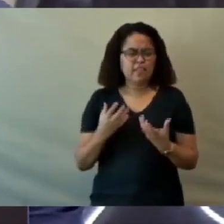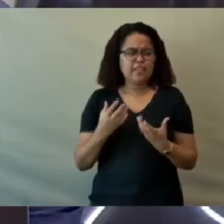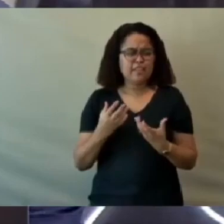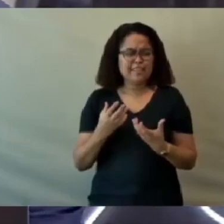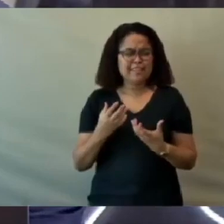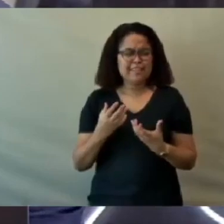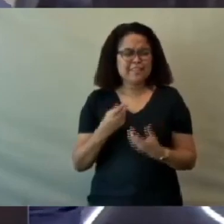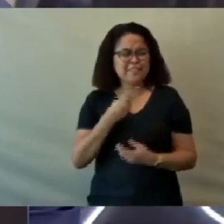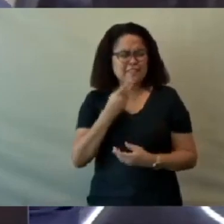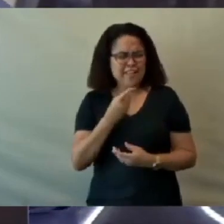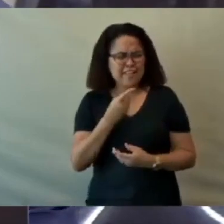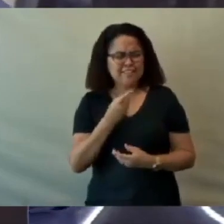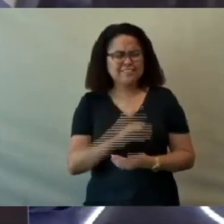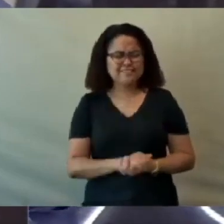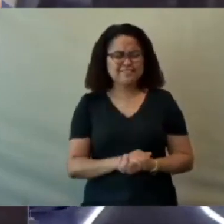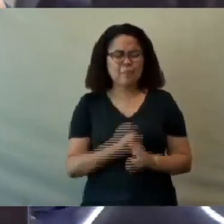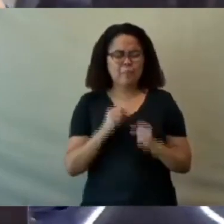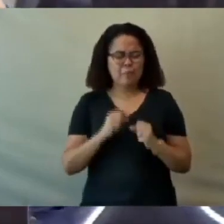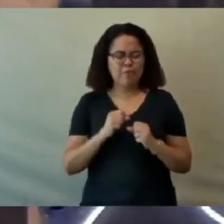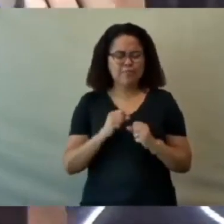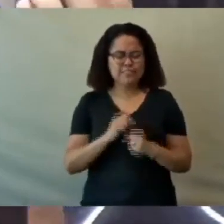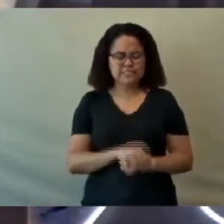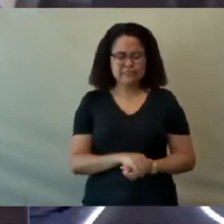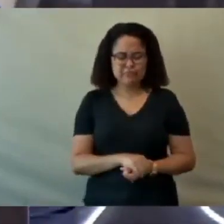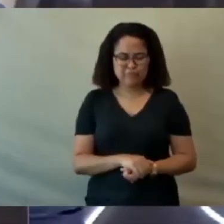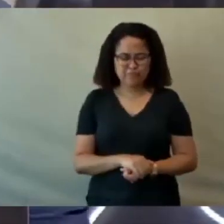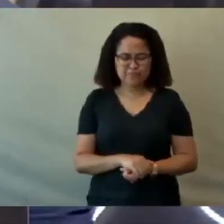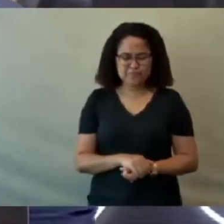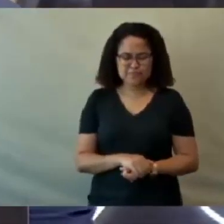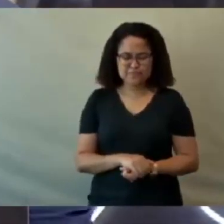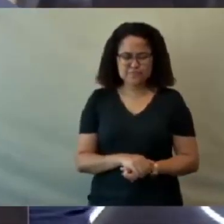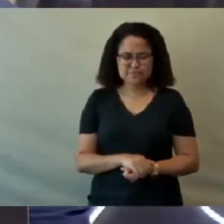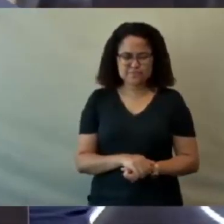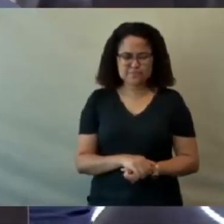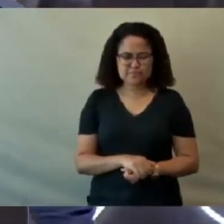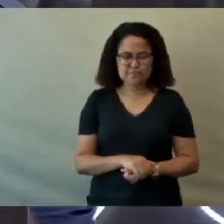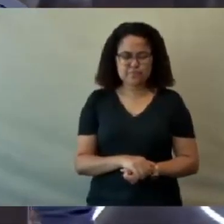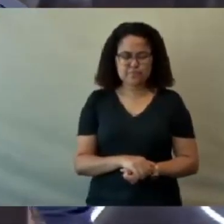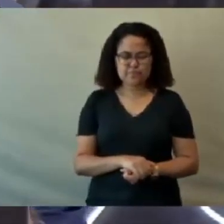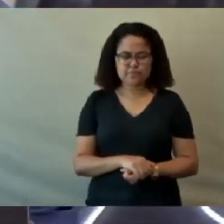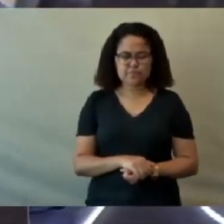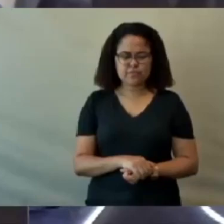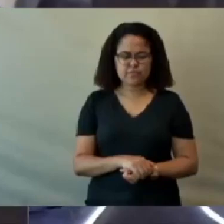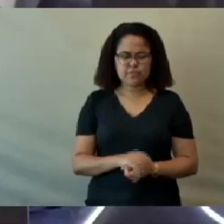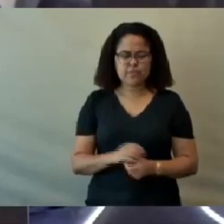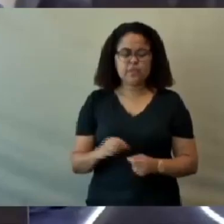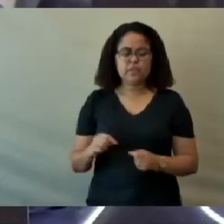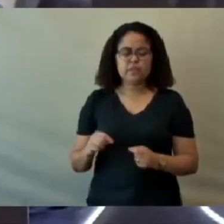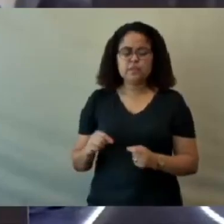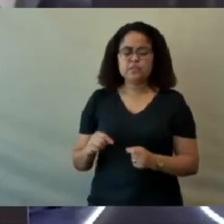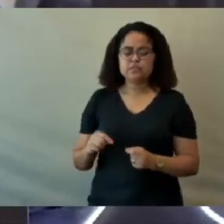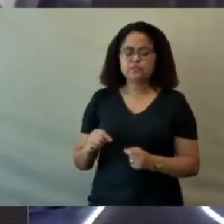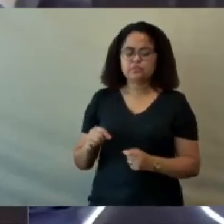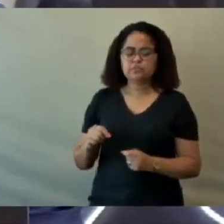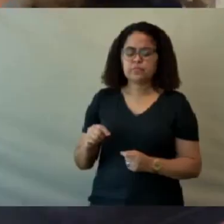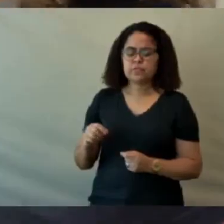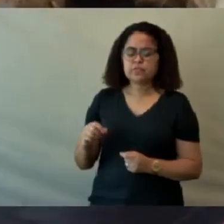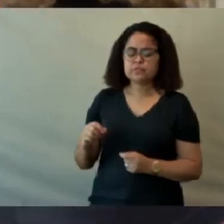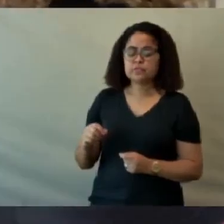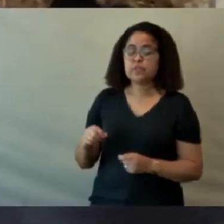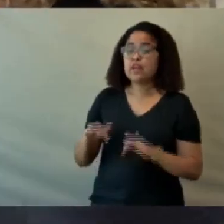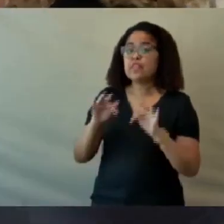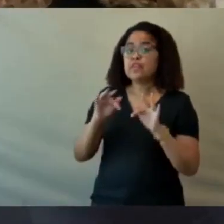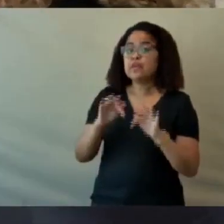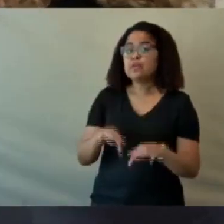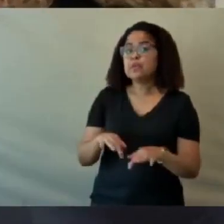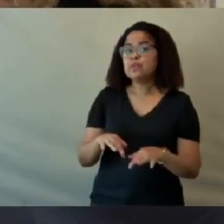então voltamos aqui agora para o plenário passo a palavra para a Sheila e termino a palavra com a Cláudia graduou